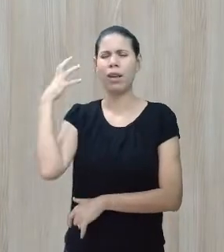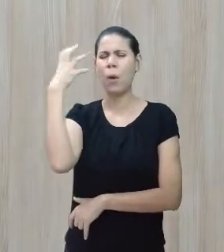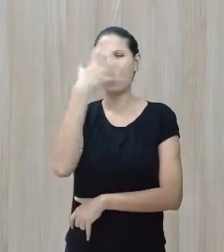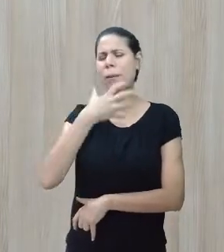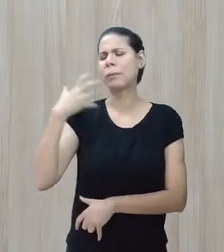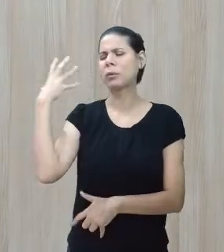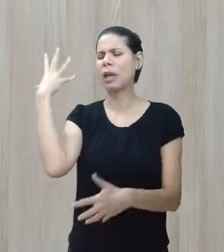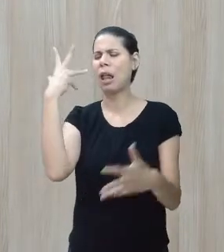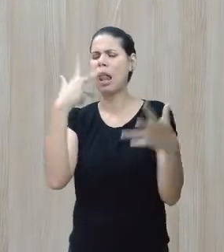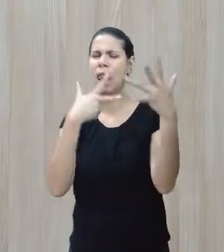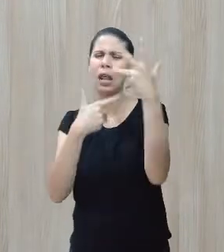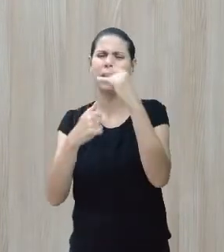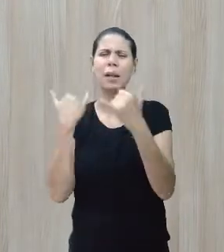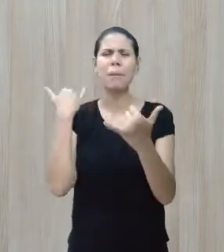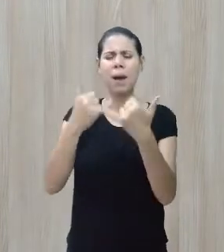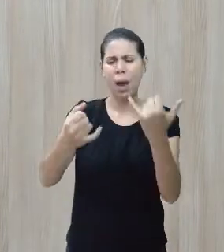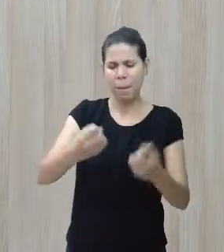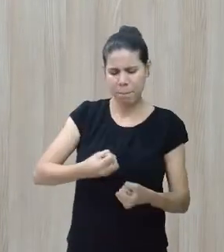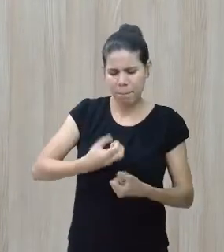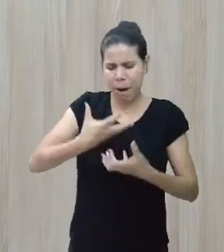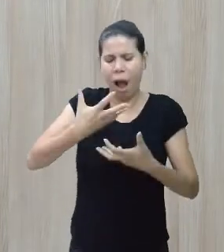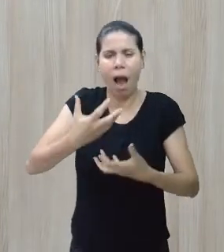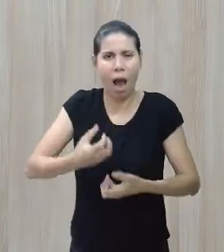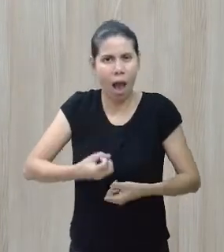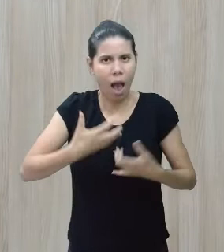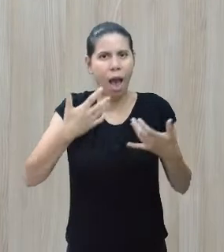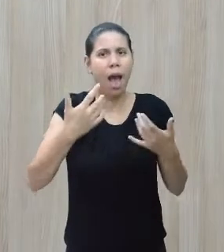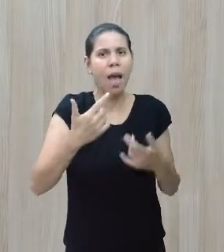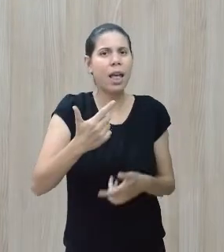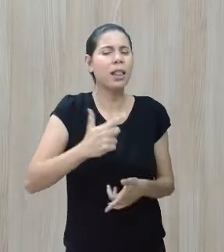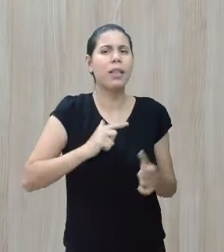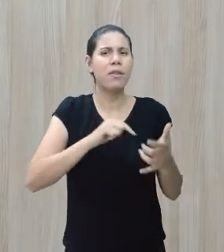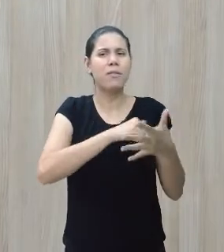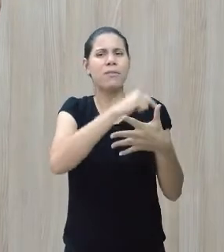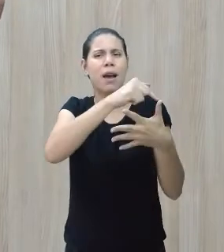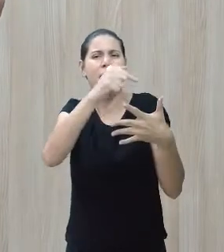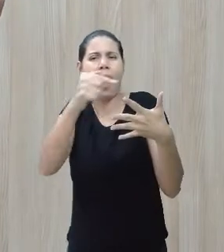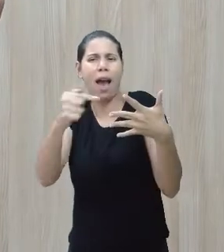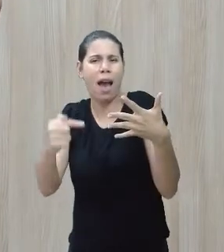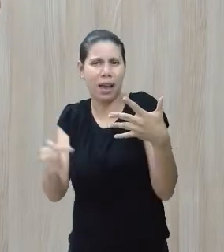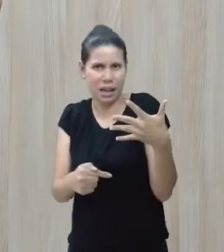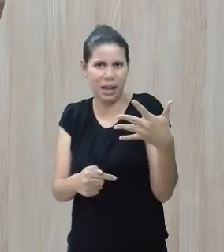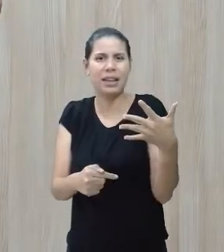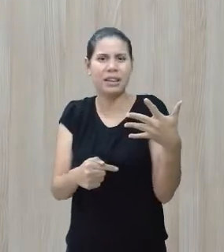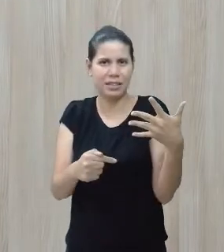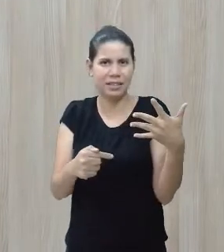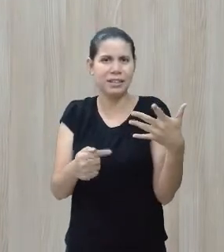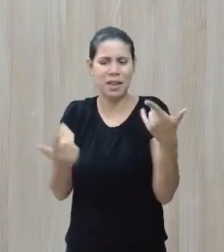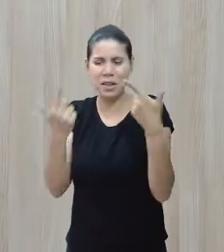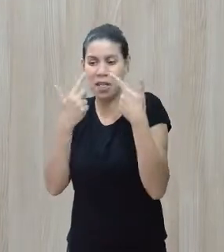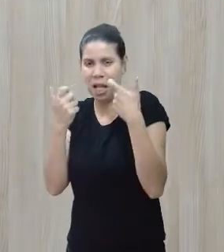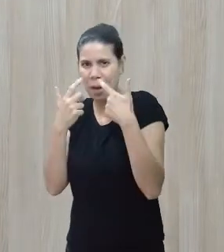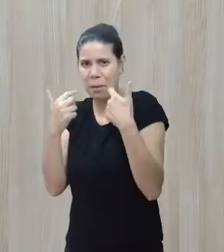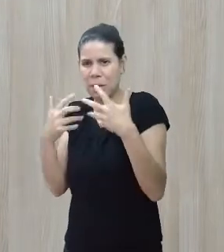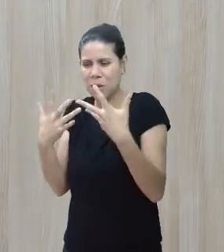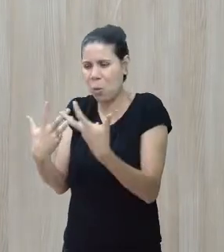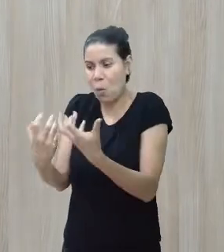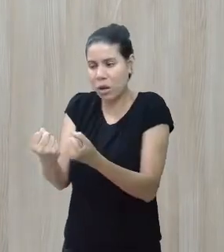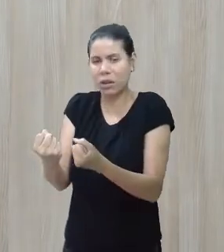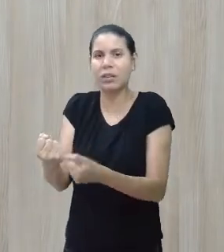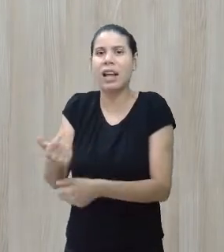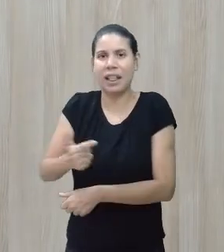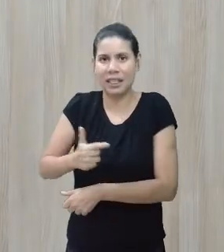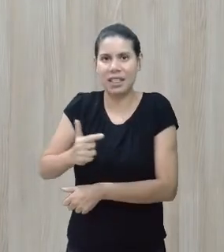poemas. Tem Palco, tem Drão, tem Esperando na Janela, tem o Lamento Sertanejo, que é dele também,